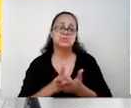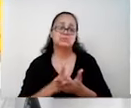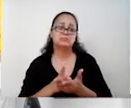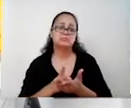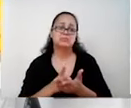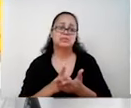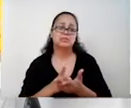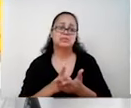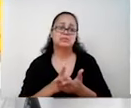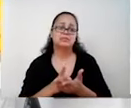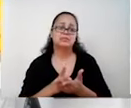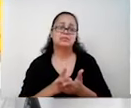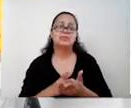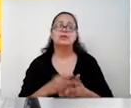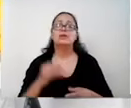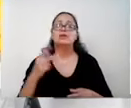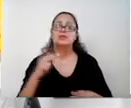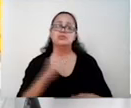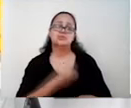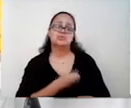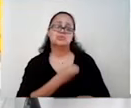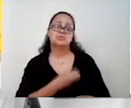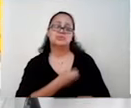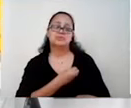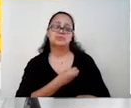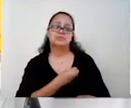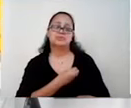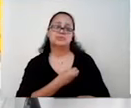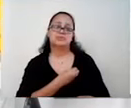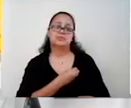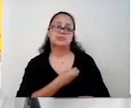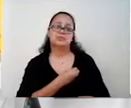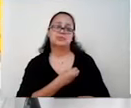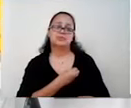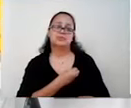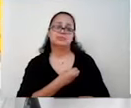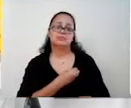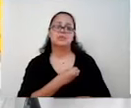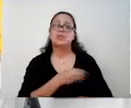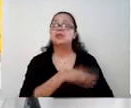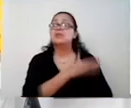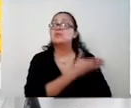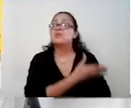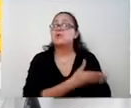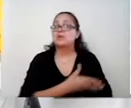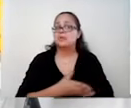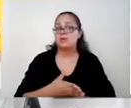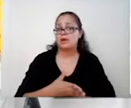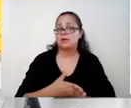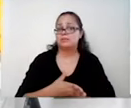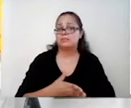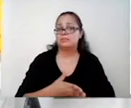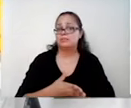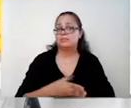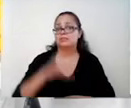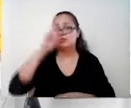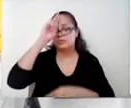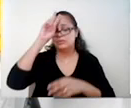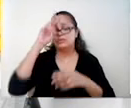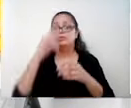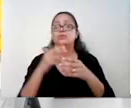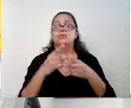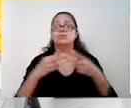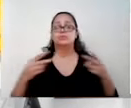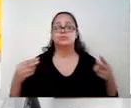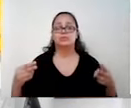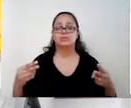grande parte da sua existência no seu hábitat. E qual que é o hábitat dos insetos? Diversificado. tem insetos que vivem na terra, tanto